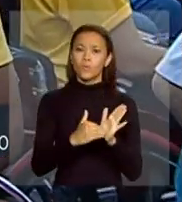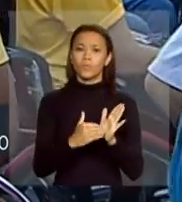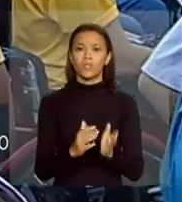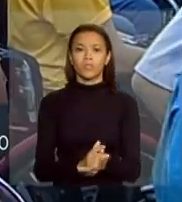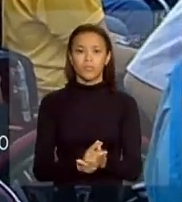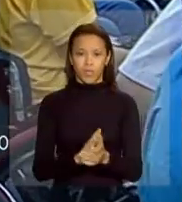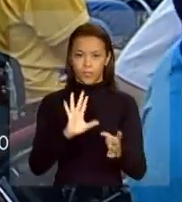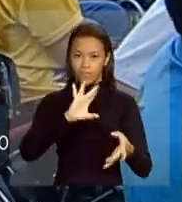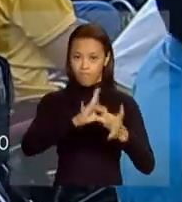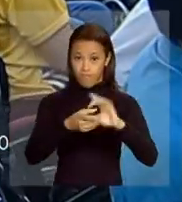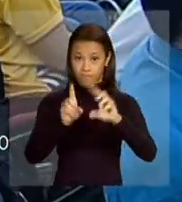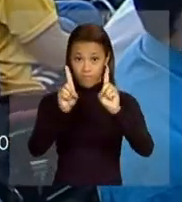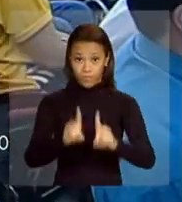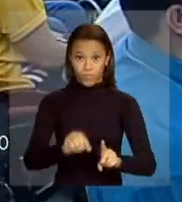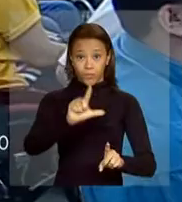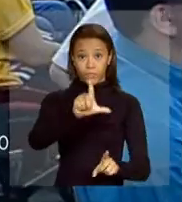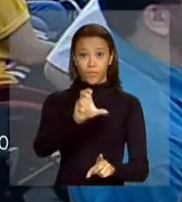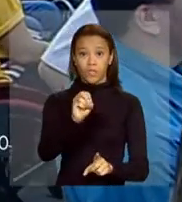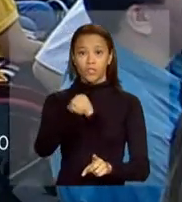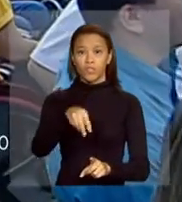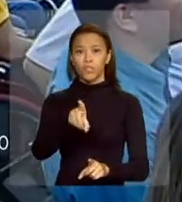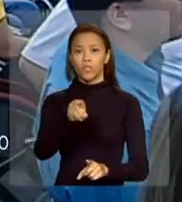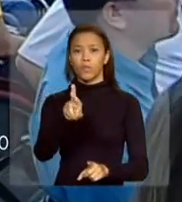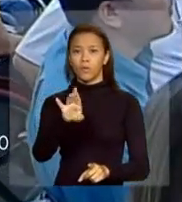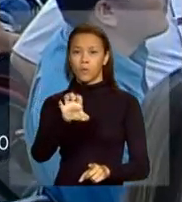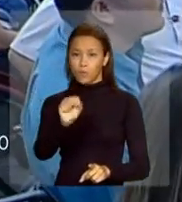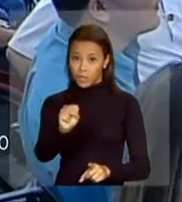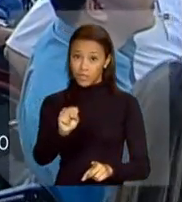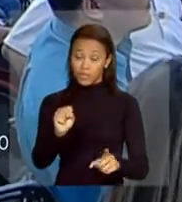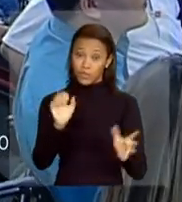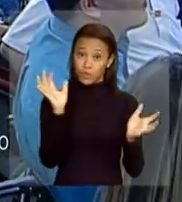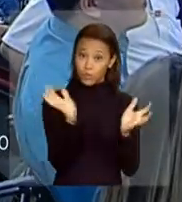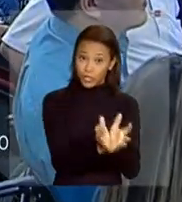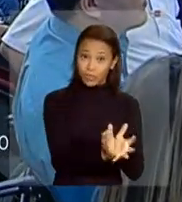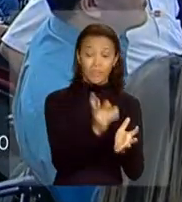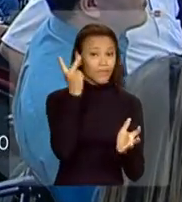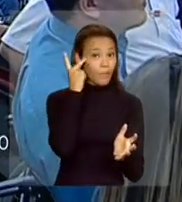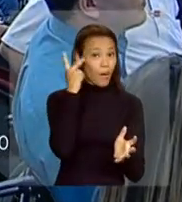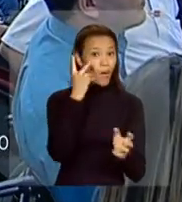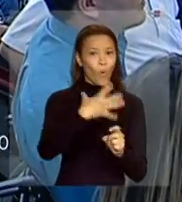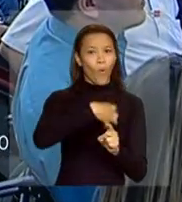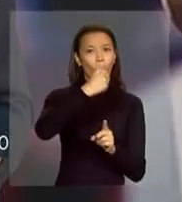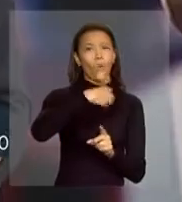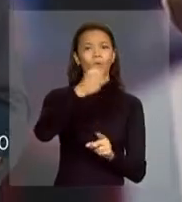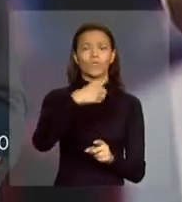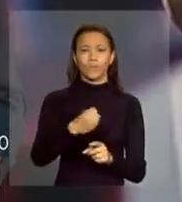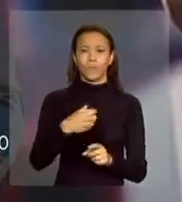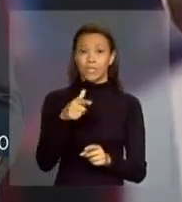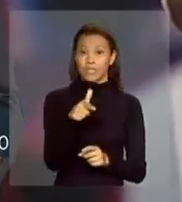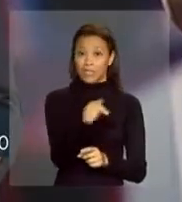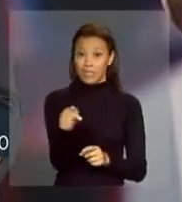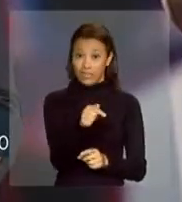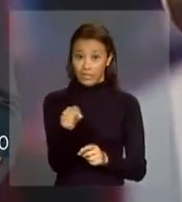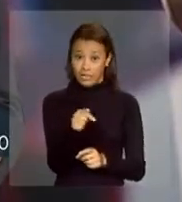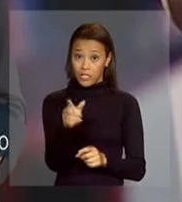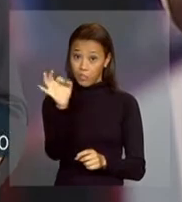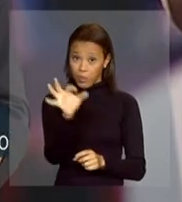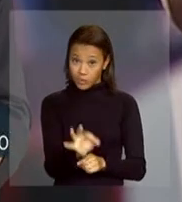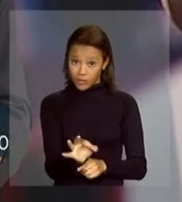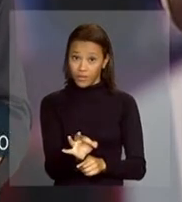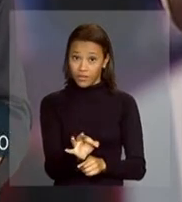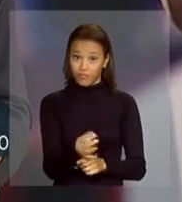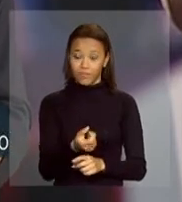paraolimpíada de Londres o time São Paulo conquistou 77 por cento